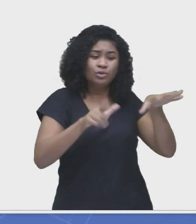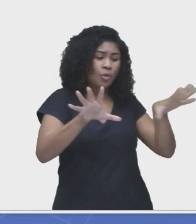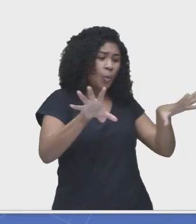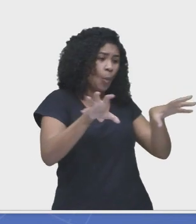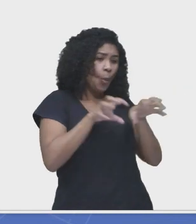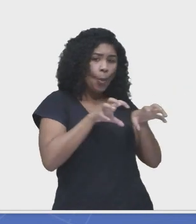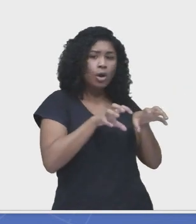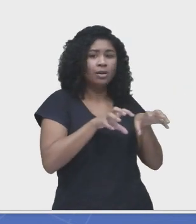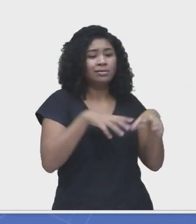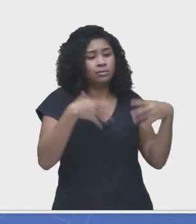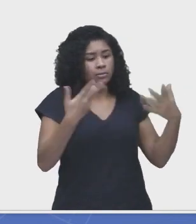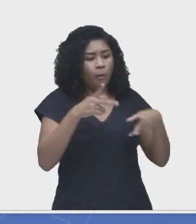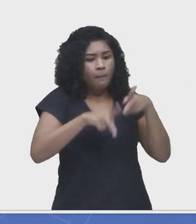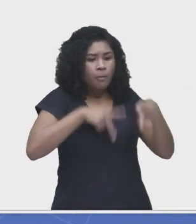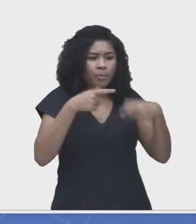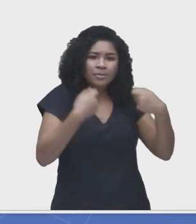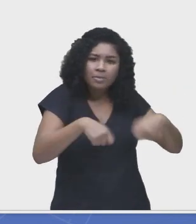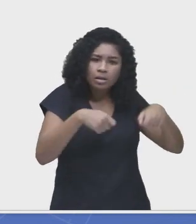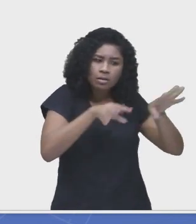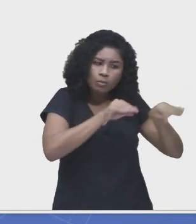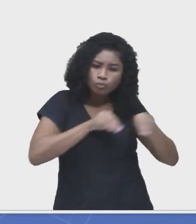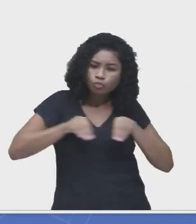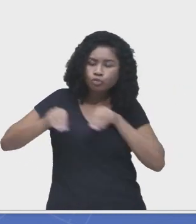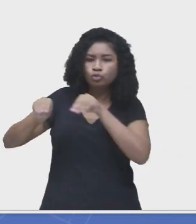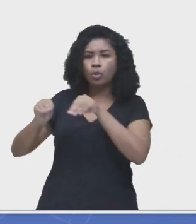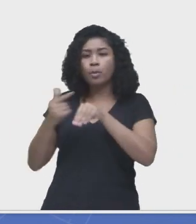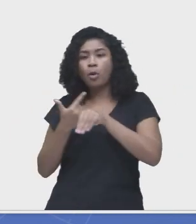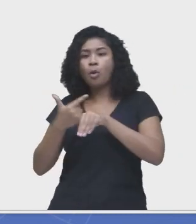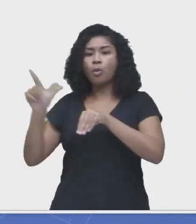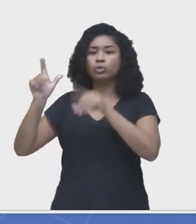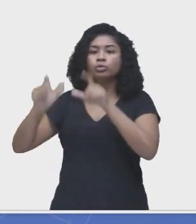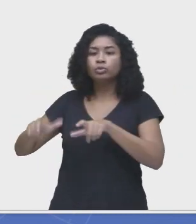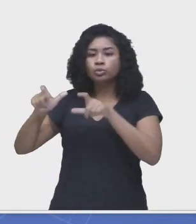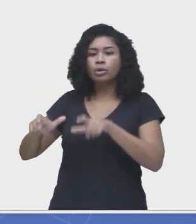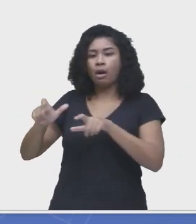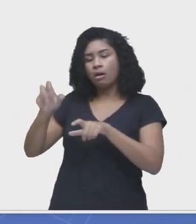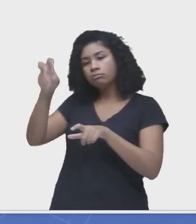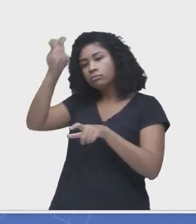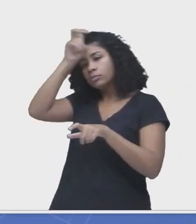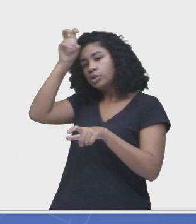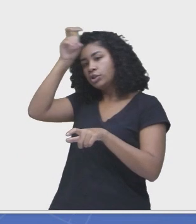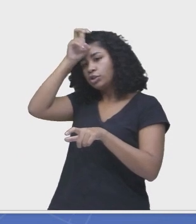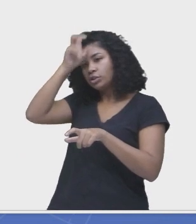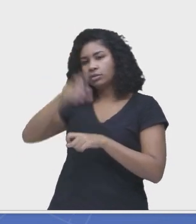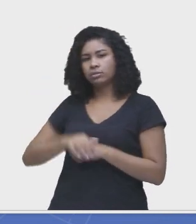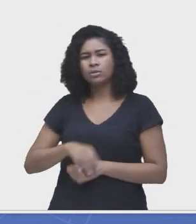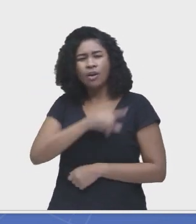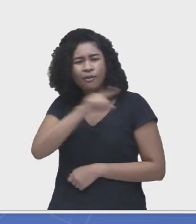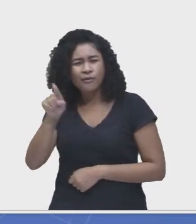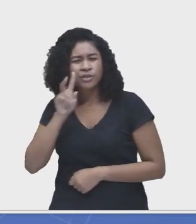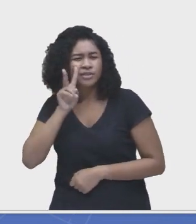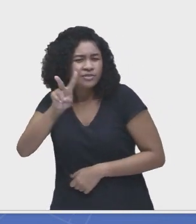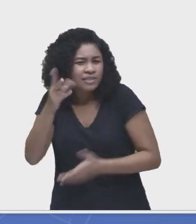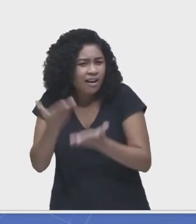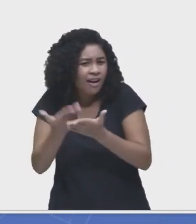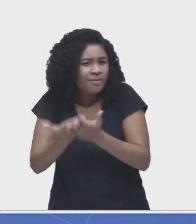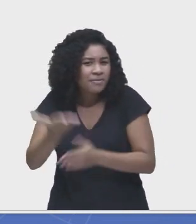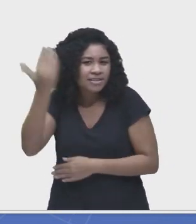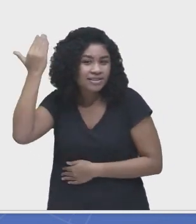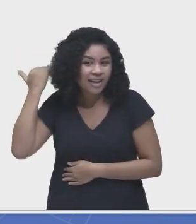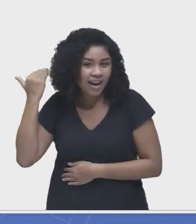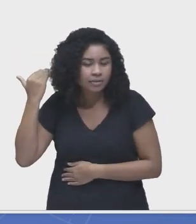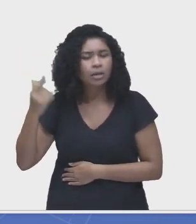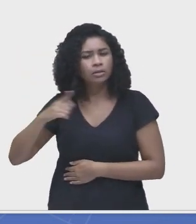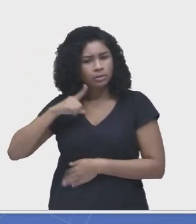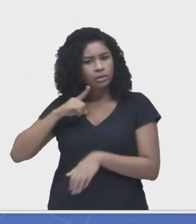Quem assistiu a nossa última aula, ou não assistiu, mas já recorreu ao YouTube, percebeu que lá naquele momento do Médio